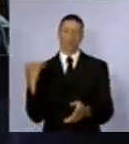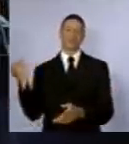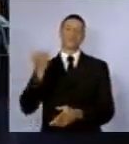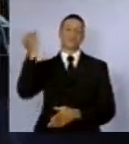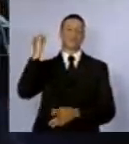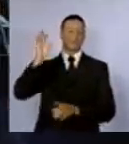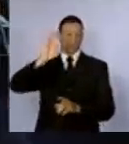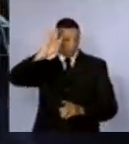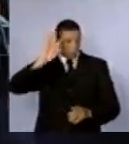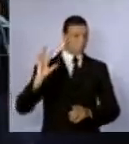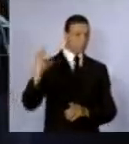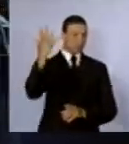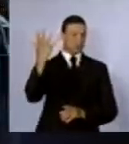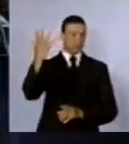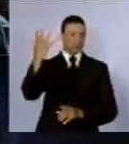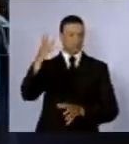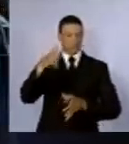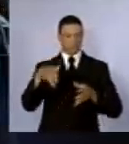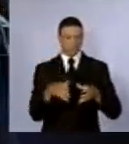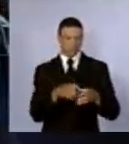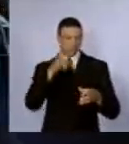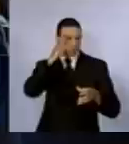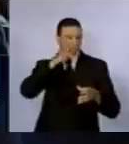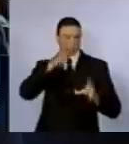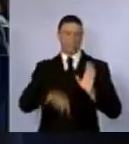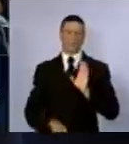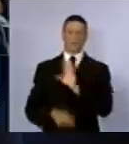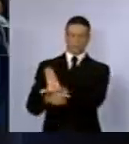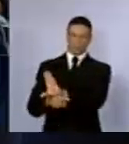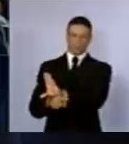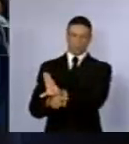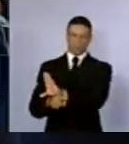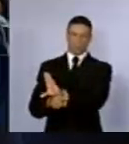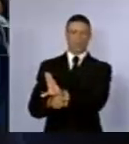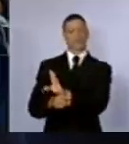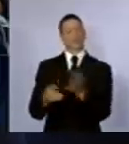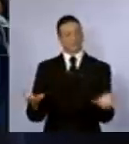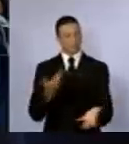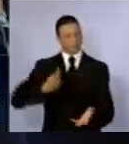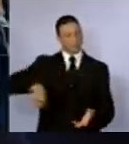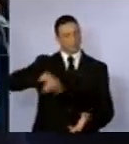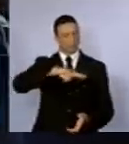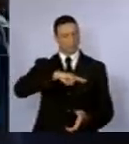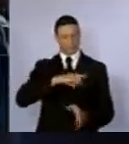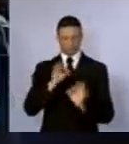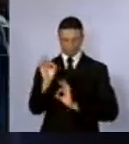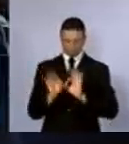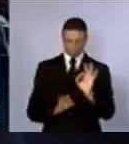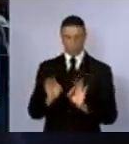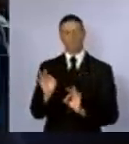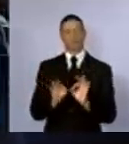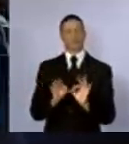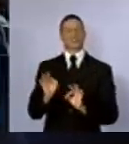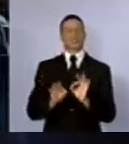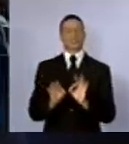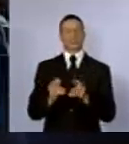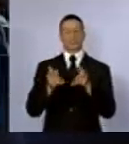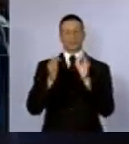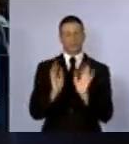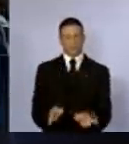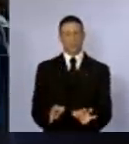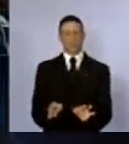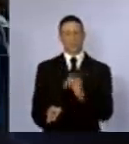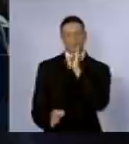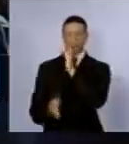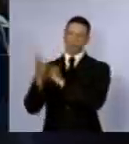exista alguma política efetiva sobre esse assunto, né. E nós nos guiamos, efetivamente, depois a gente,